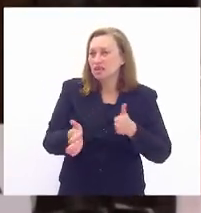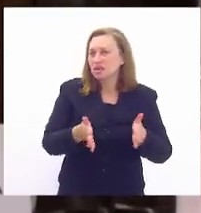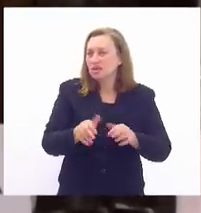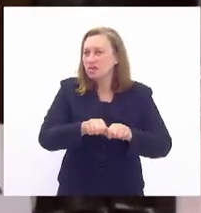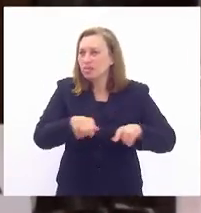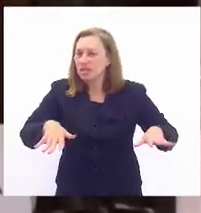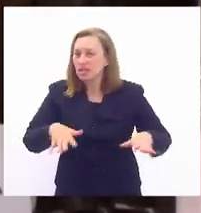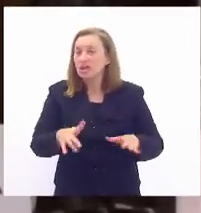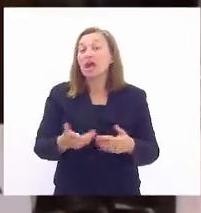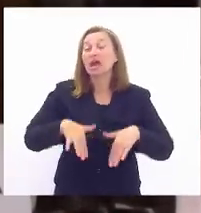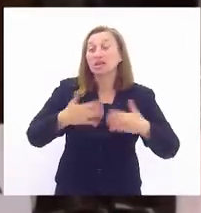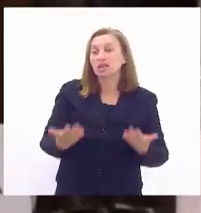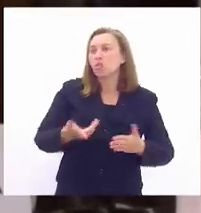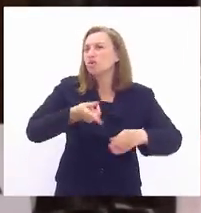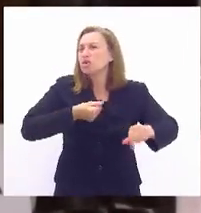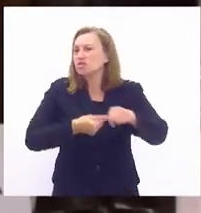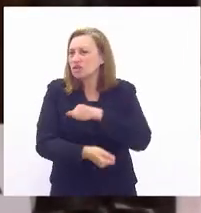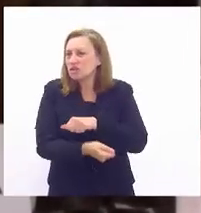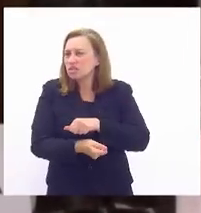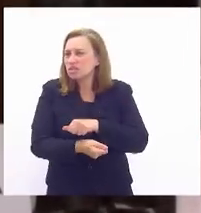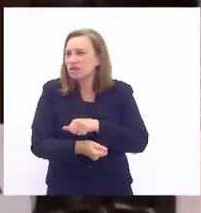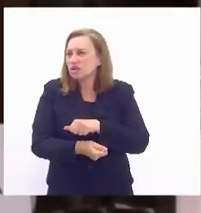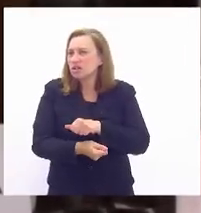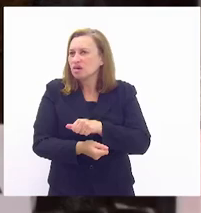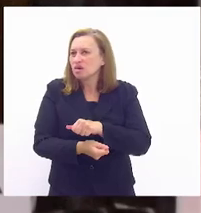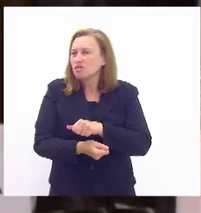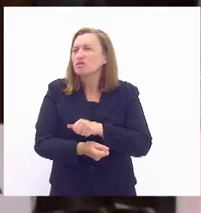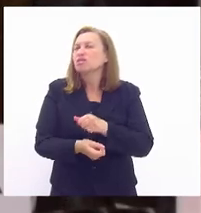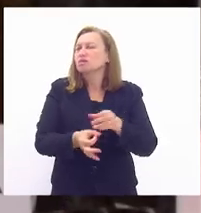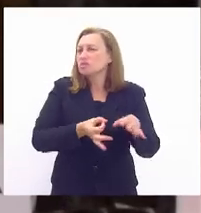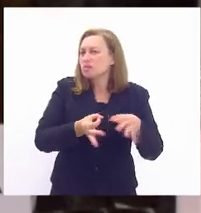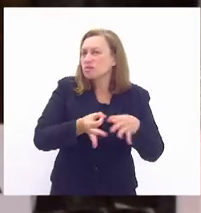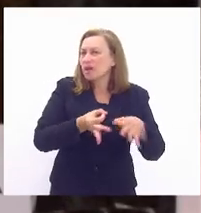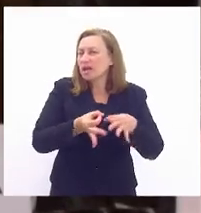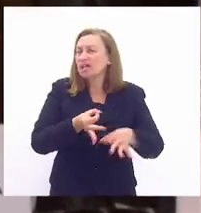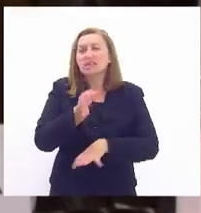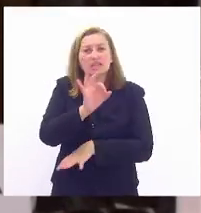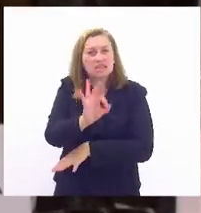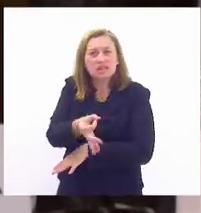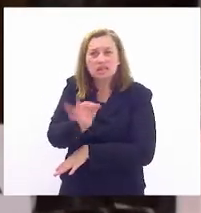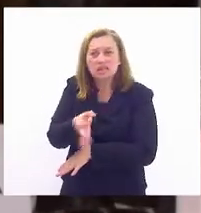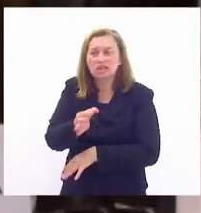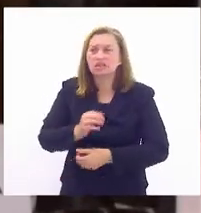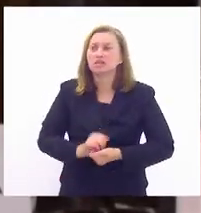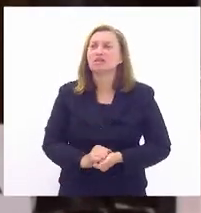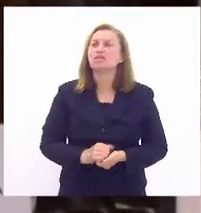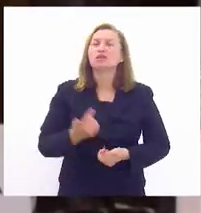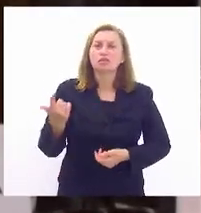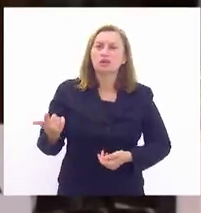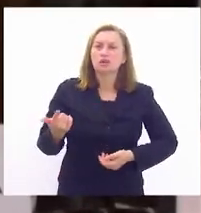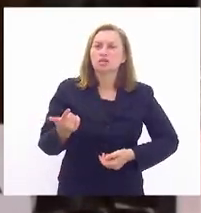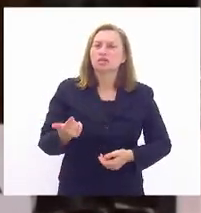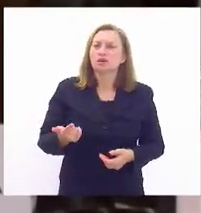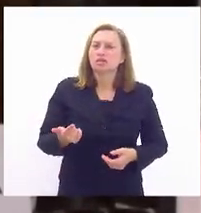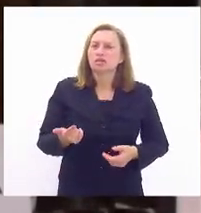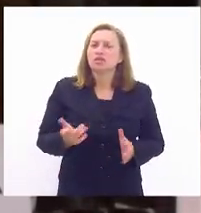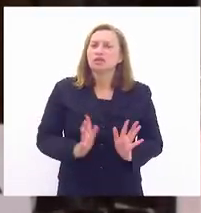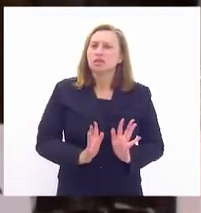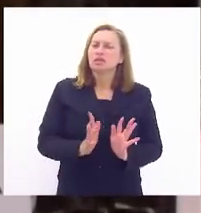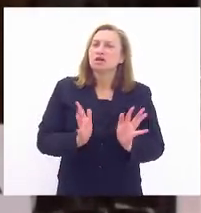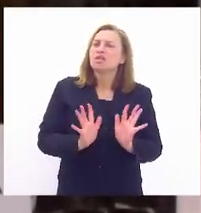Então, esses investimentos estão em linha, estão sendo feitos e, com certeza, vão ser